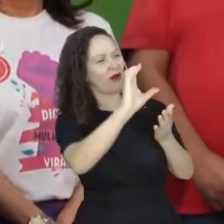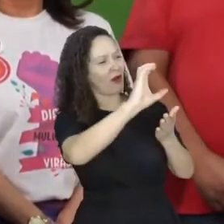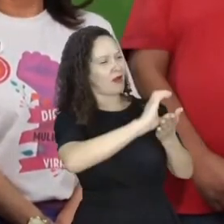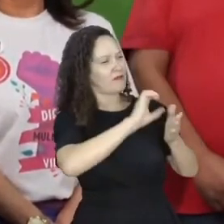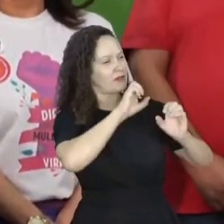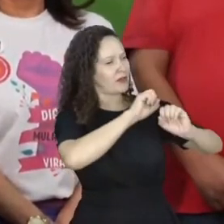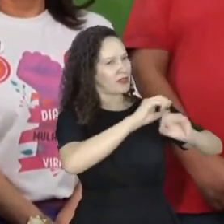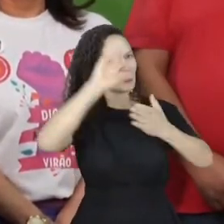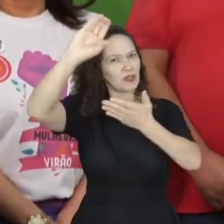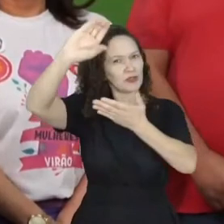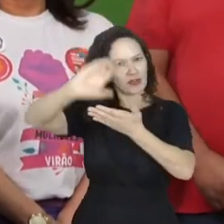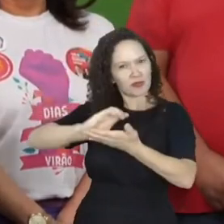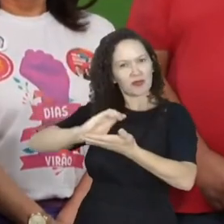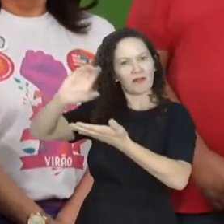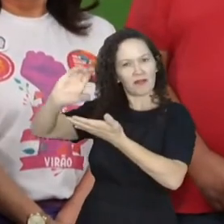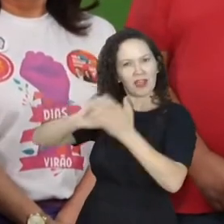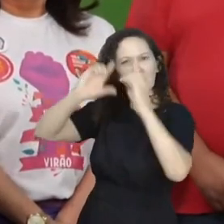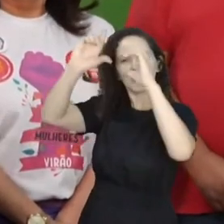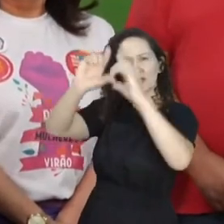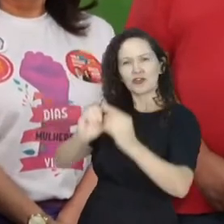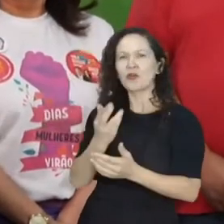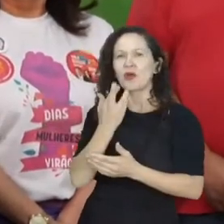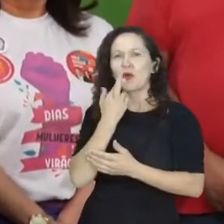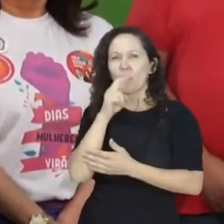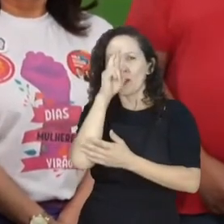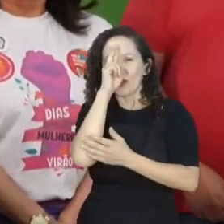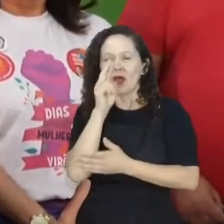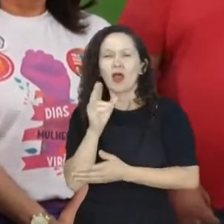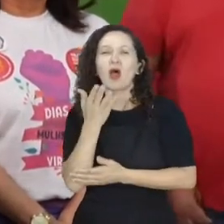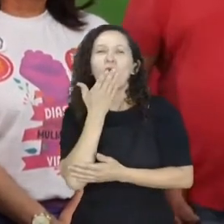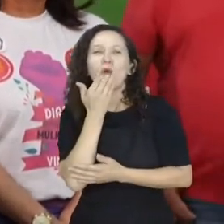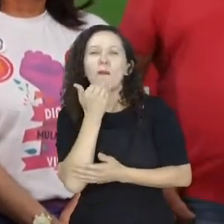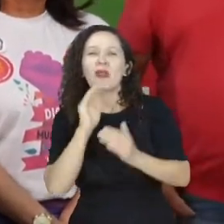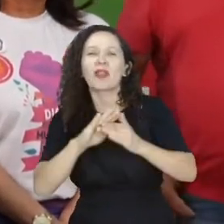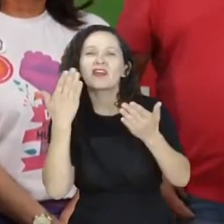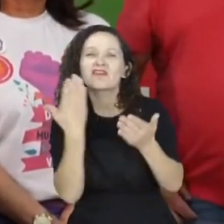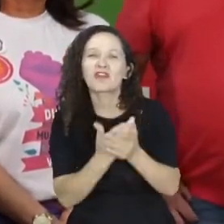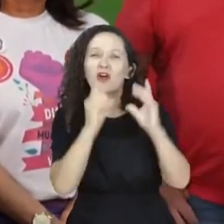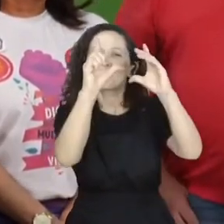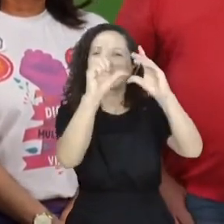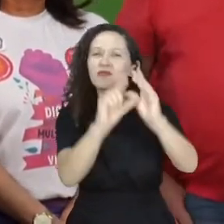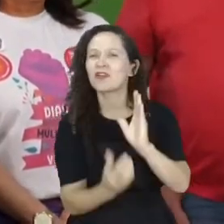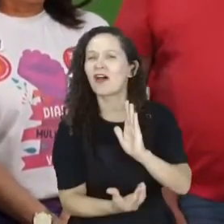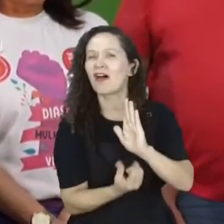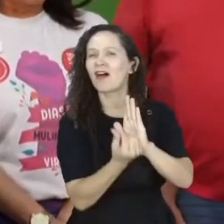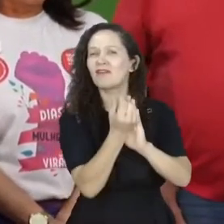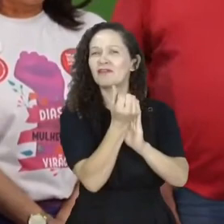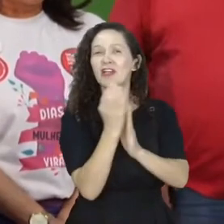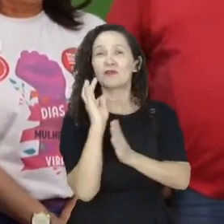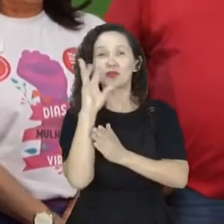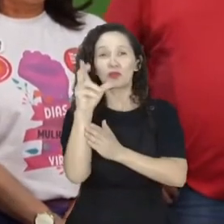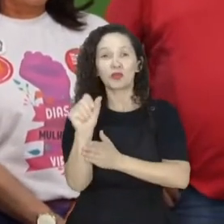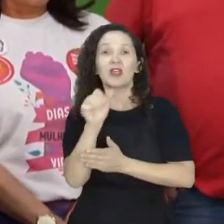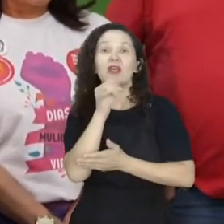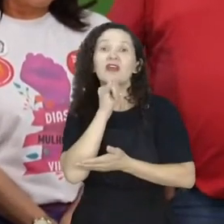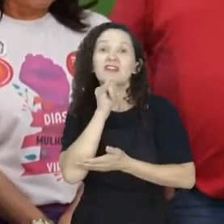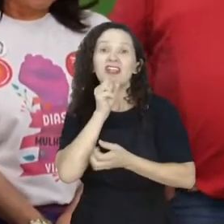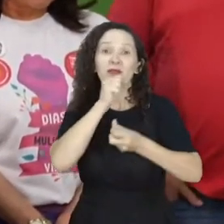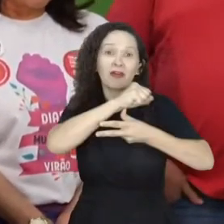para o ensino fundamental, diminuindo o dinheiro da merenda escolar, diminuindo o dinheiro dos cursos do Enem, por